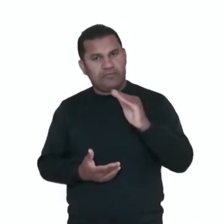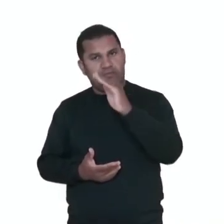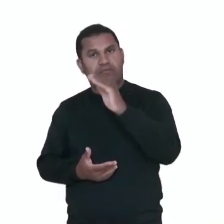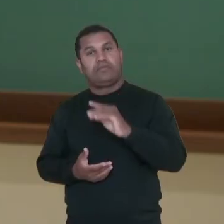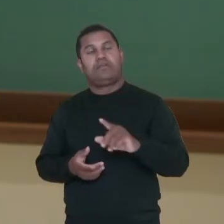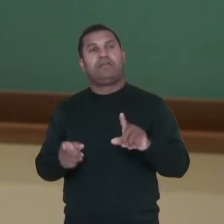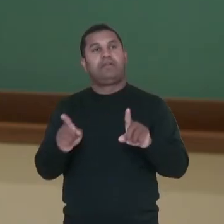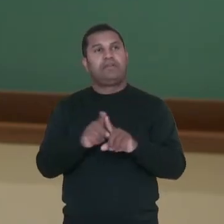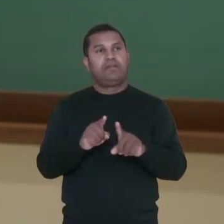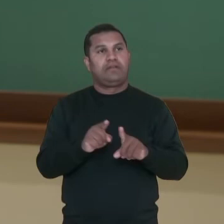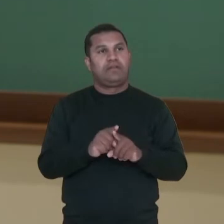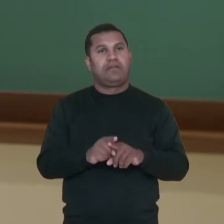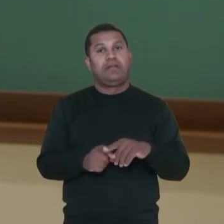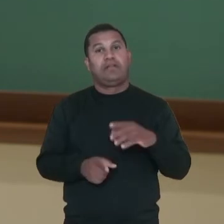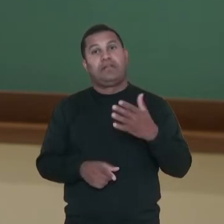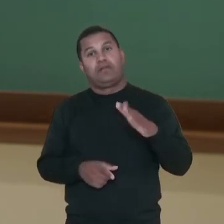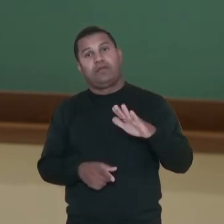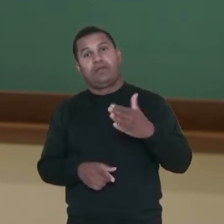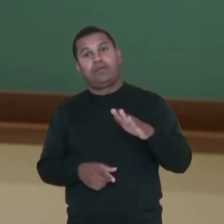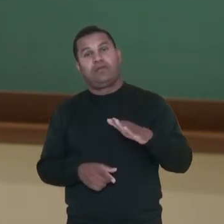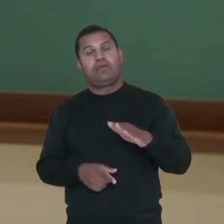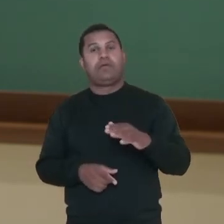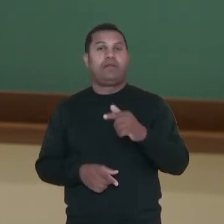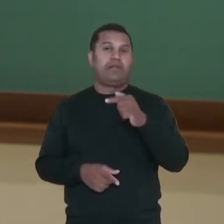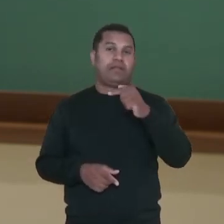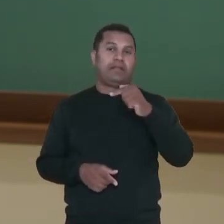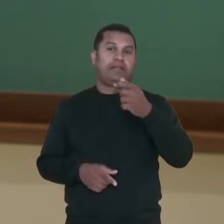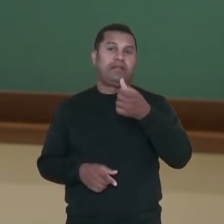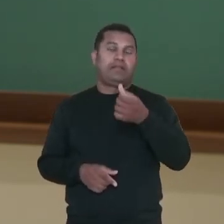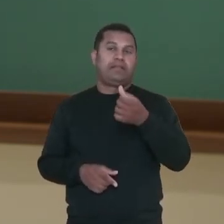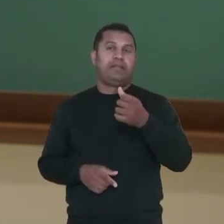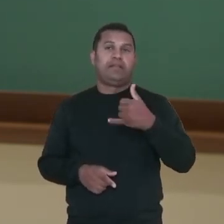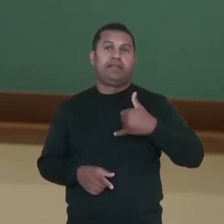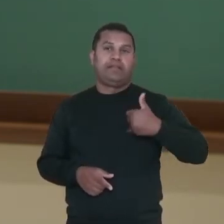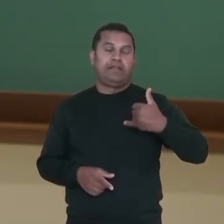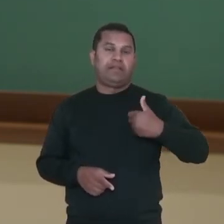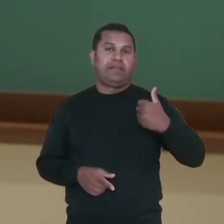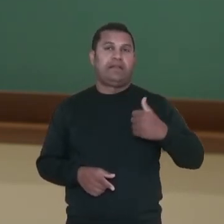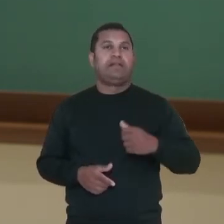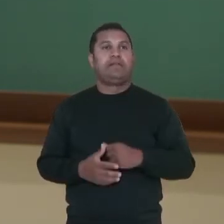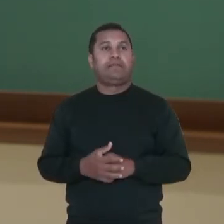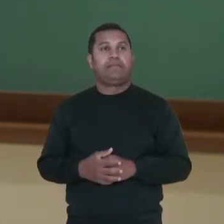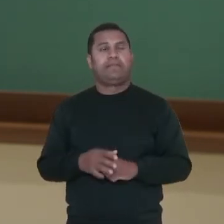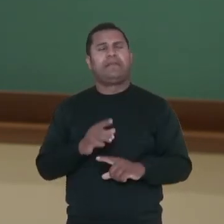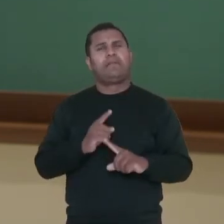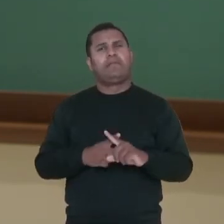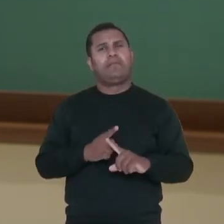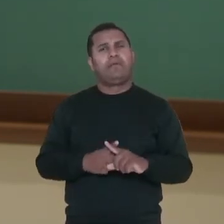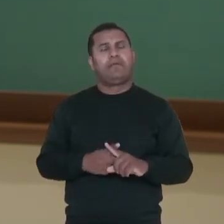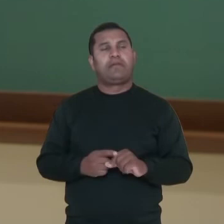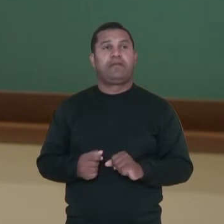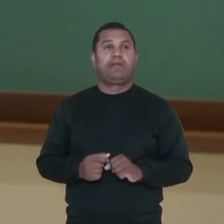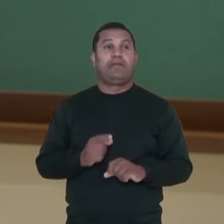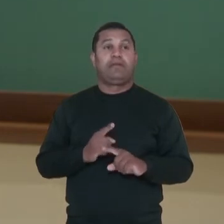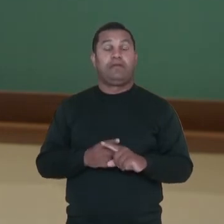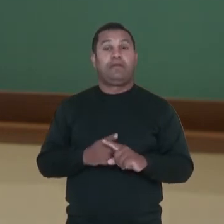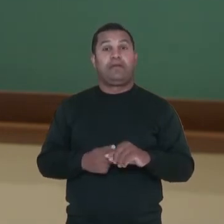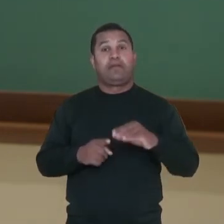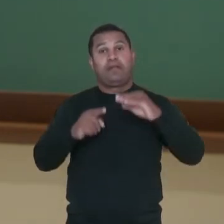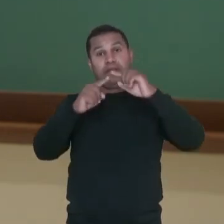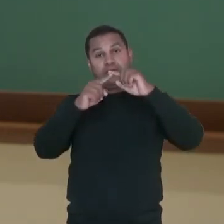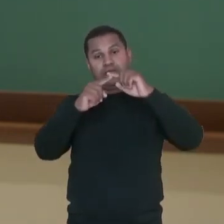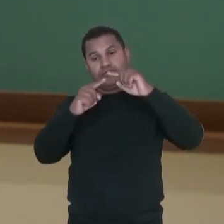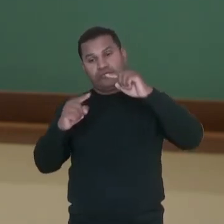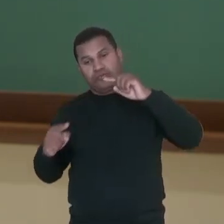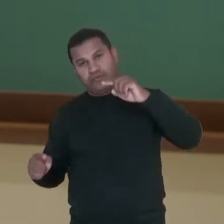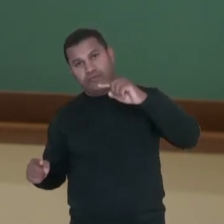média, né, tanto como para mulher, 76 anos. Isso aconteceu por quê? Porque, por exemplo, a taxa de mortalidade